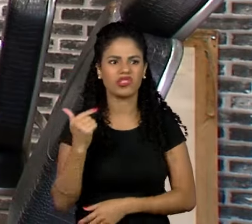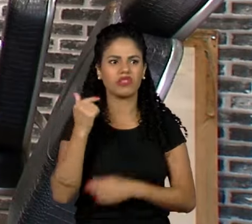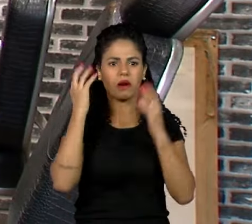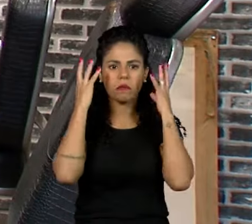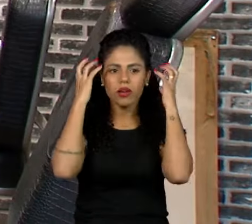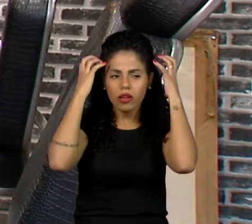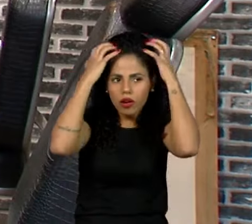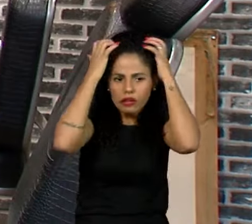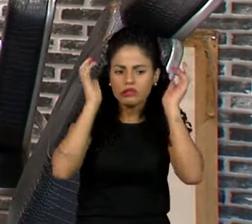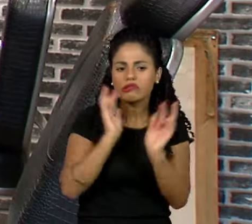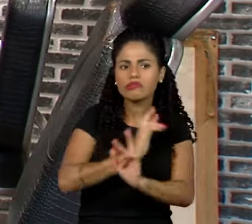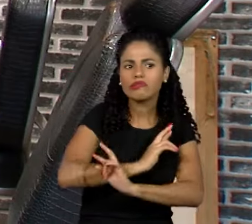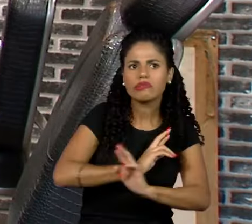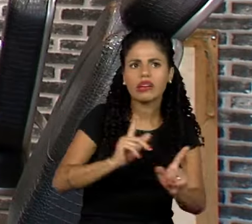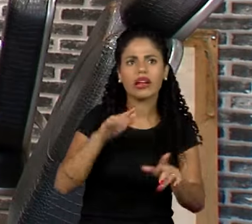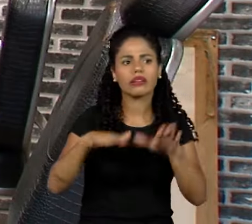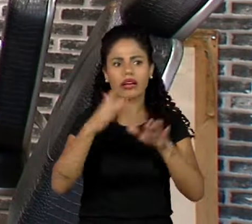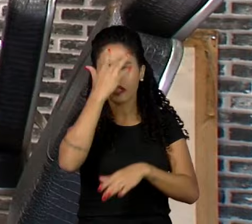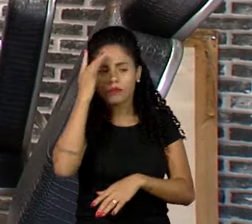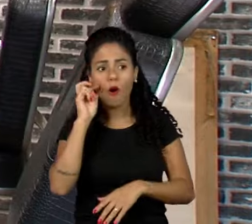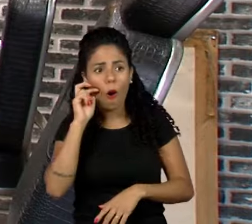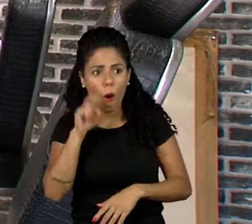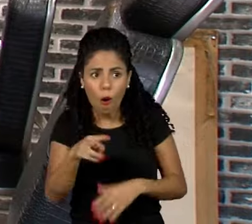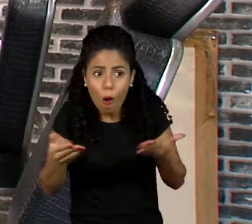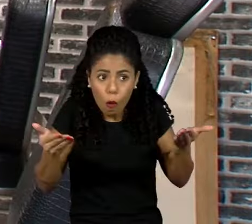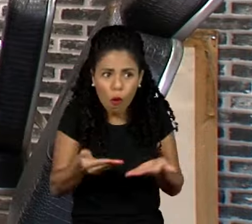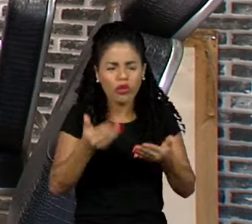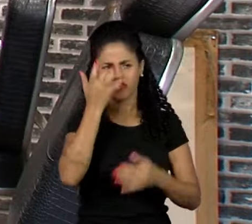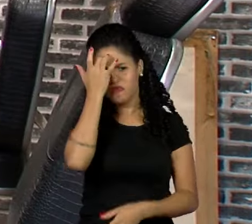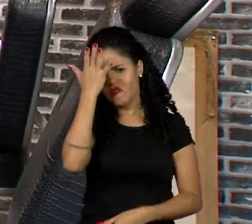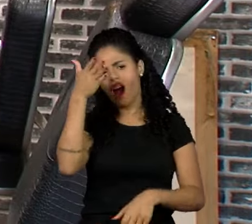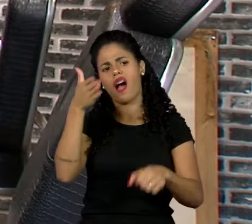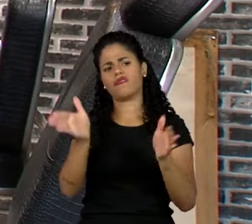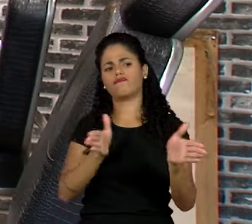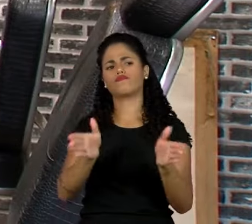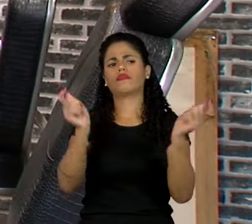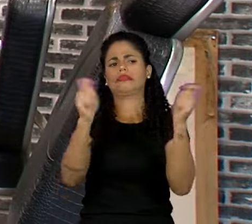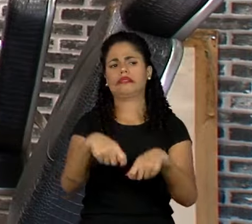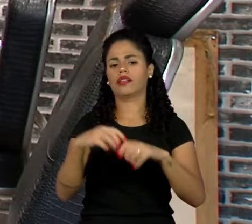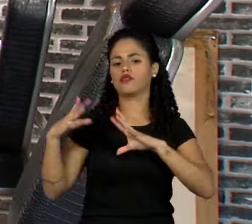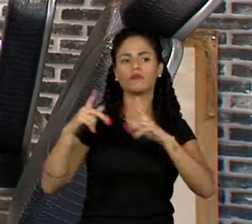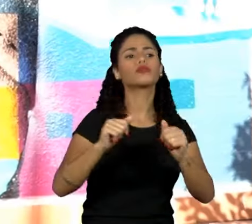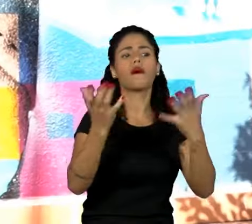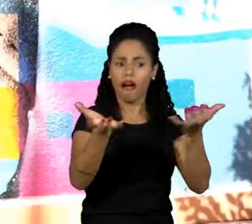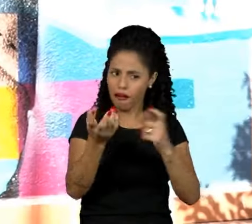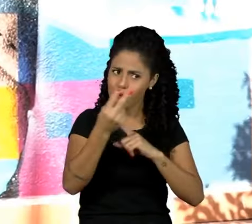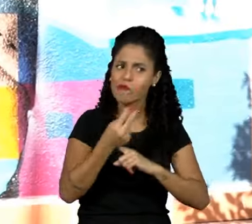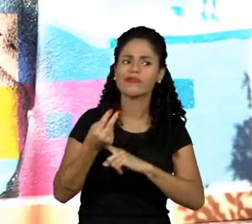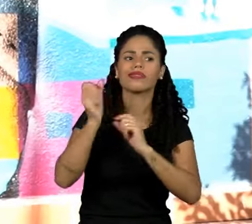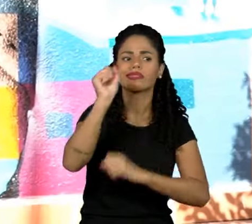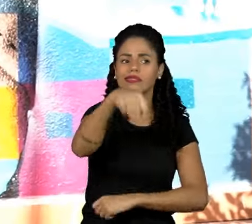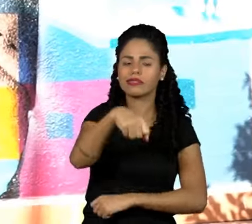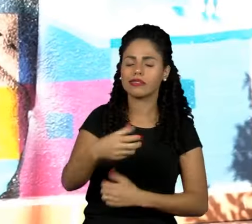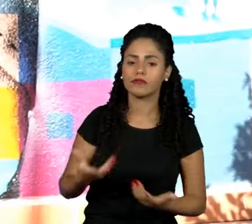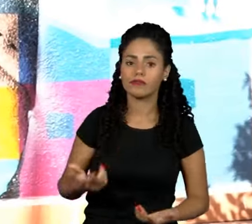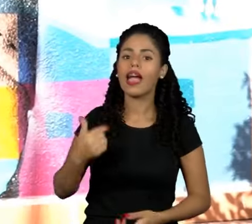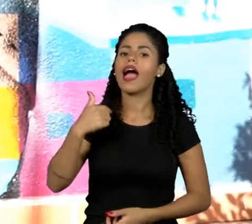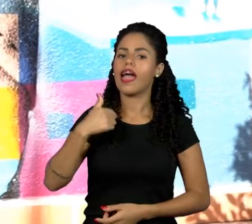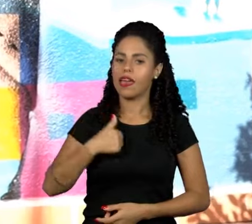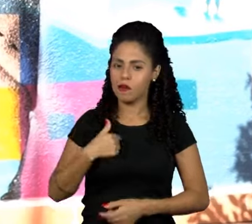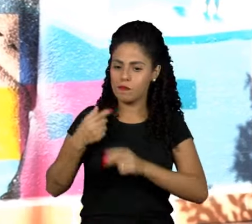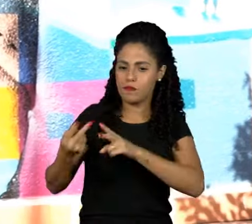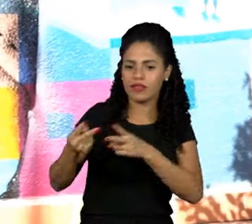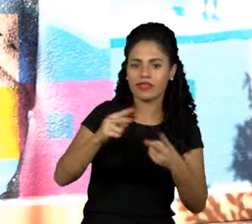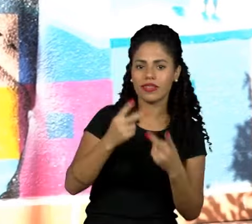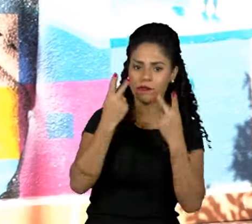grande. Aí hoje em dia os caras estão vendo as coisas mais fáceis, as coisas mais acessíveis, e tá todo mundo querendo se cuidar. Eu passei pela transição capilar há